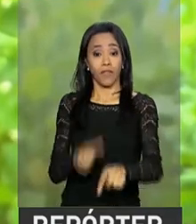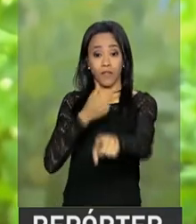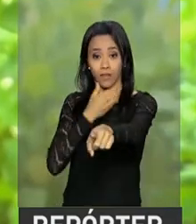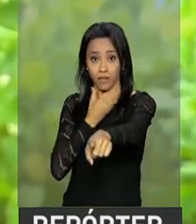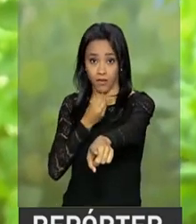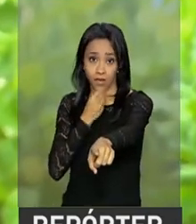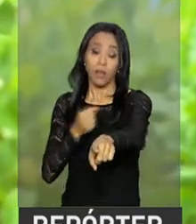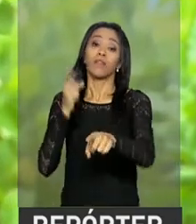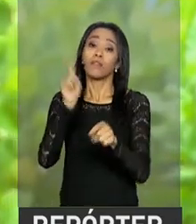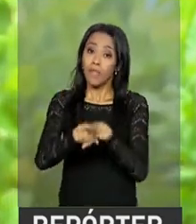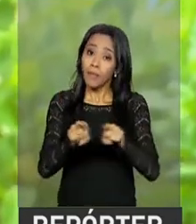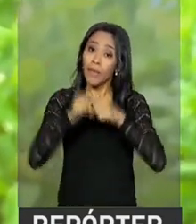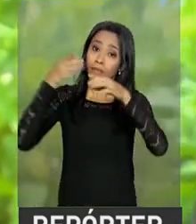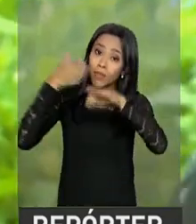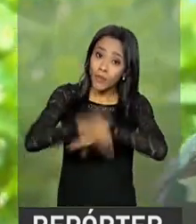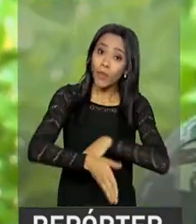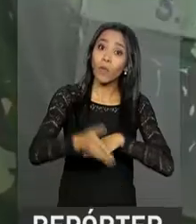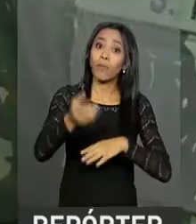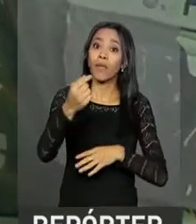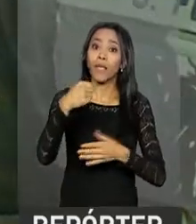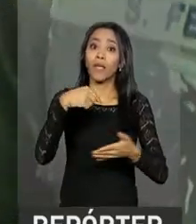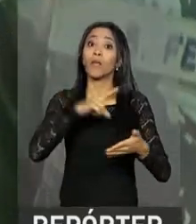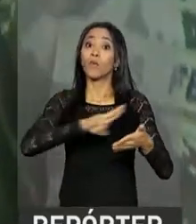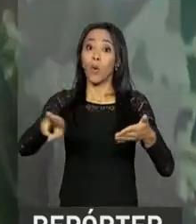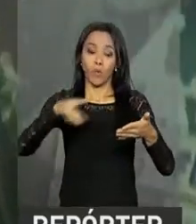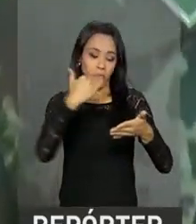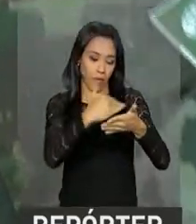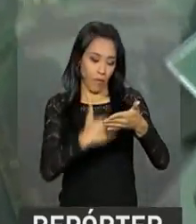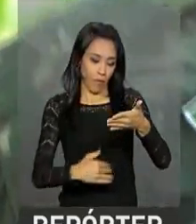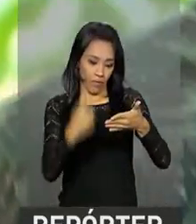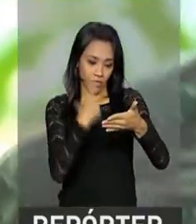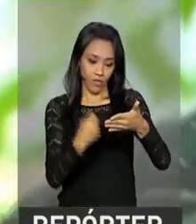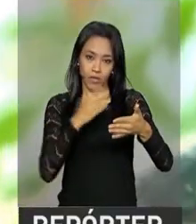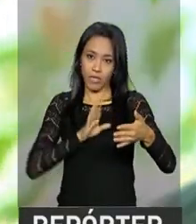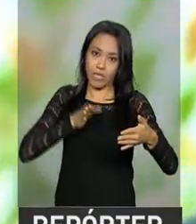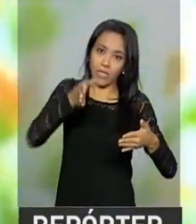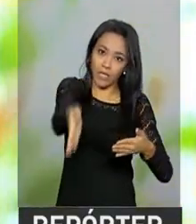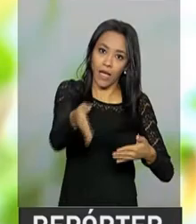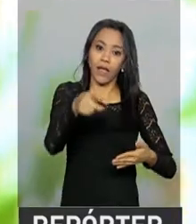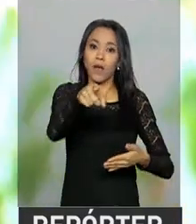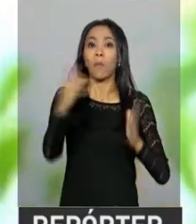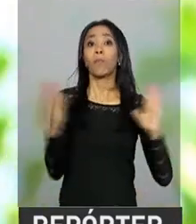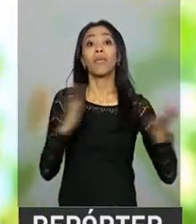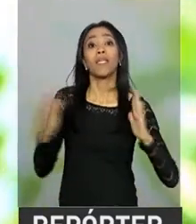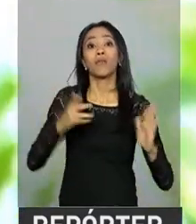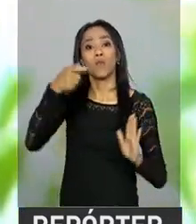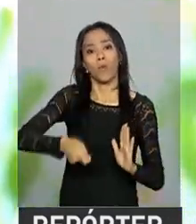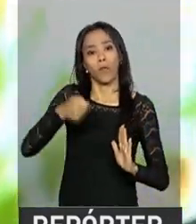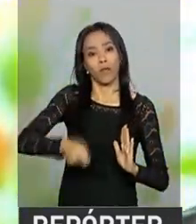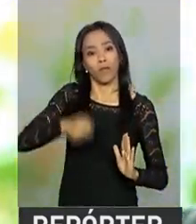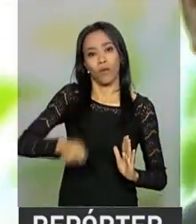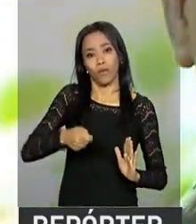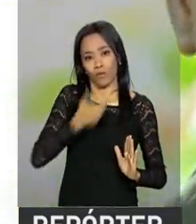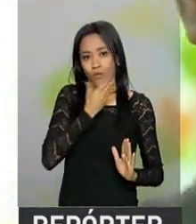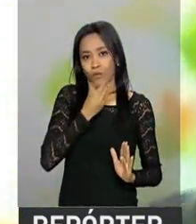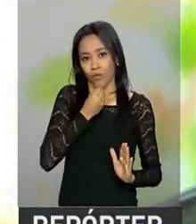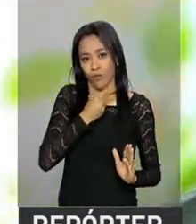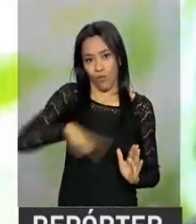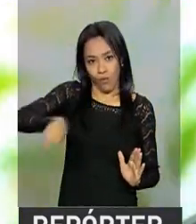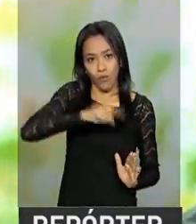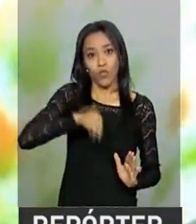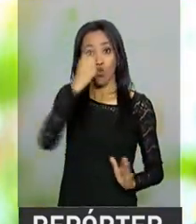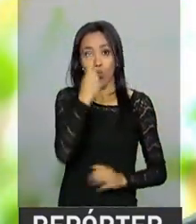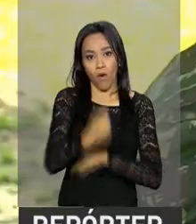nas Forças Armadas pelo alistamento militar. Ele continuou no Exército após cumprir o período obrigatório de um ano. No exercício